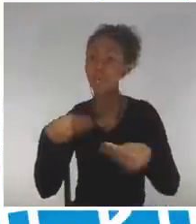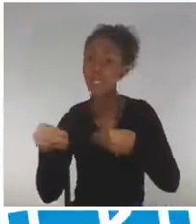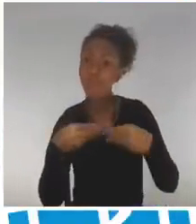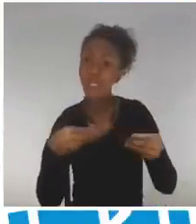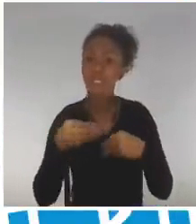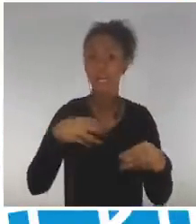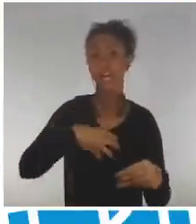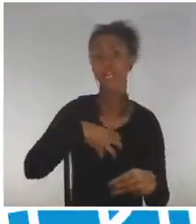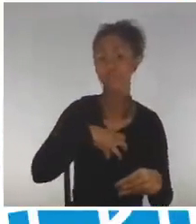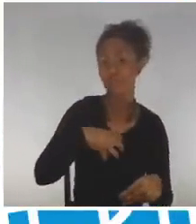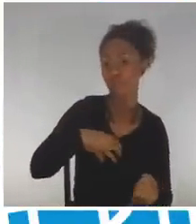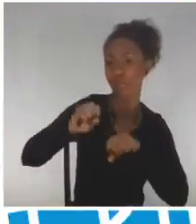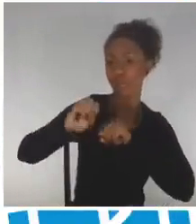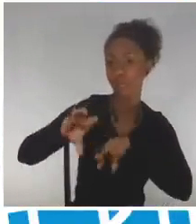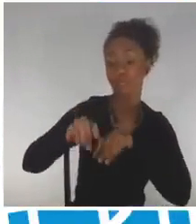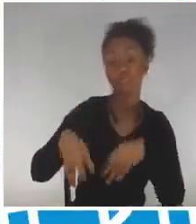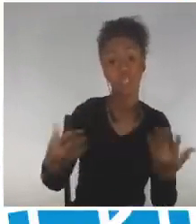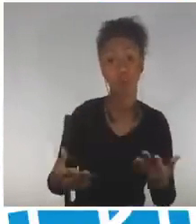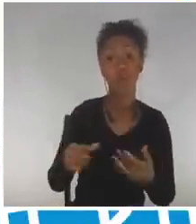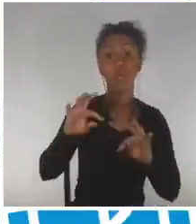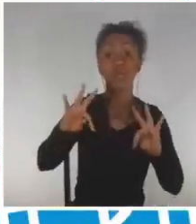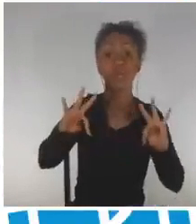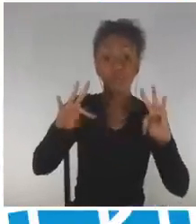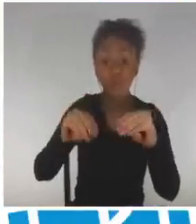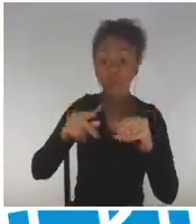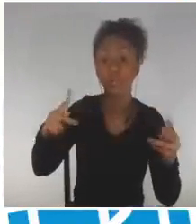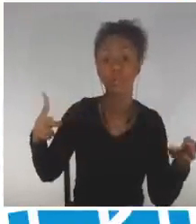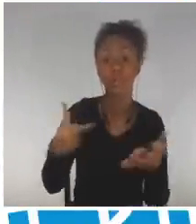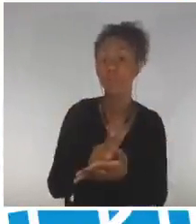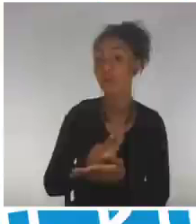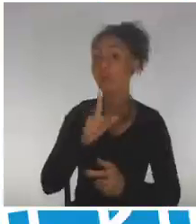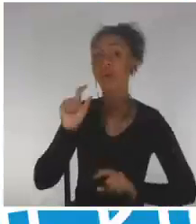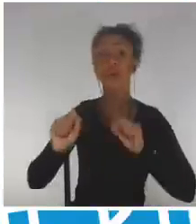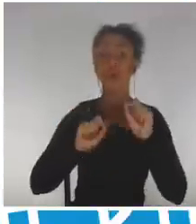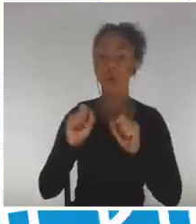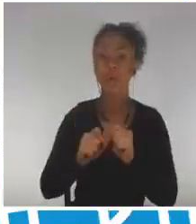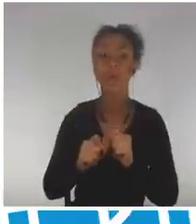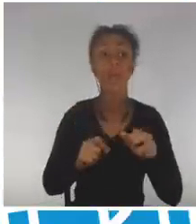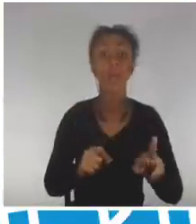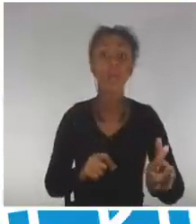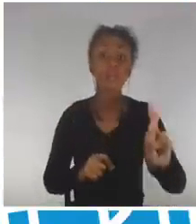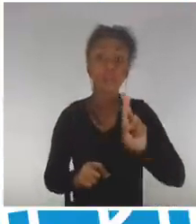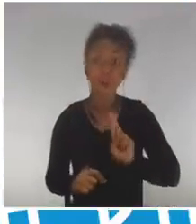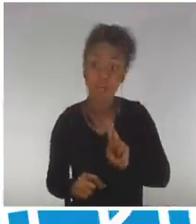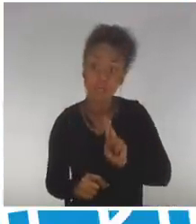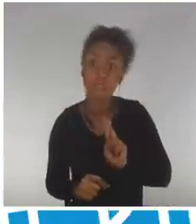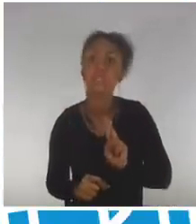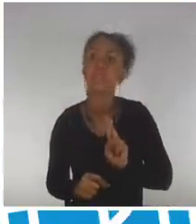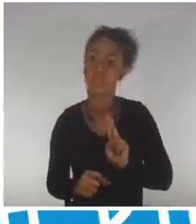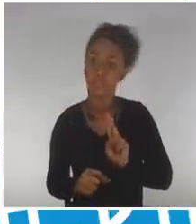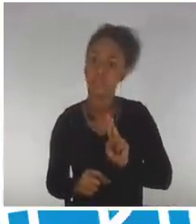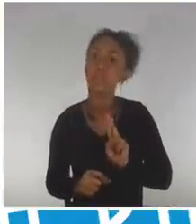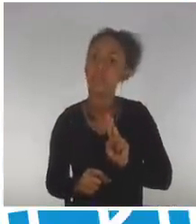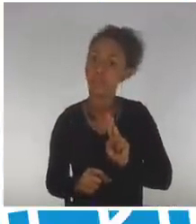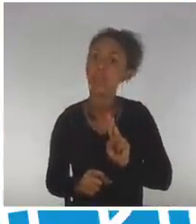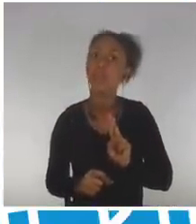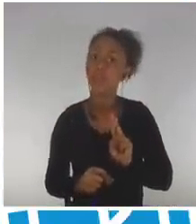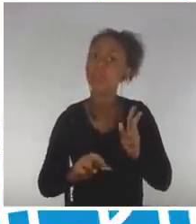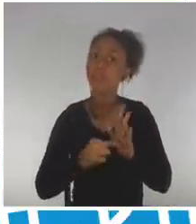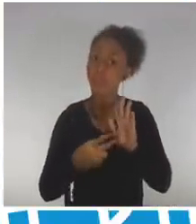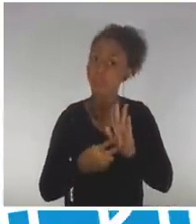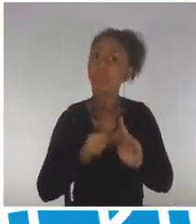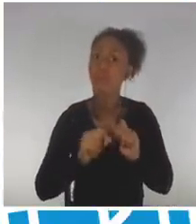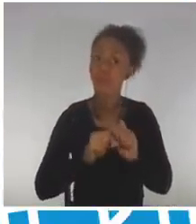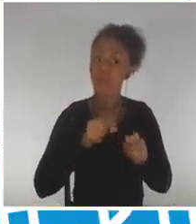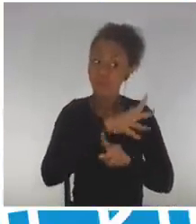como resposta da sociedade brasileira a um sistema que vinha se mostrando